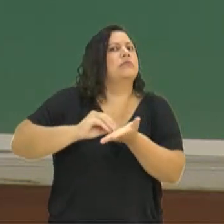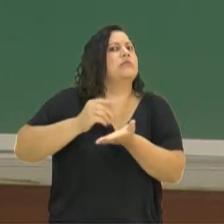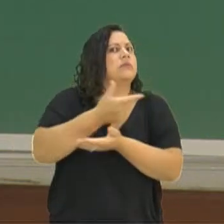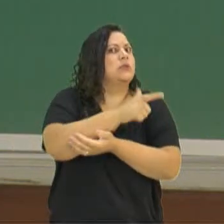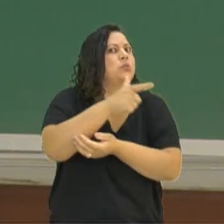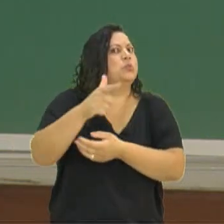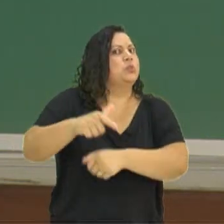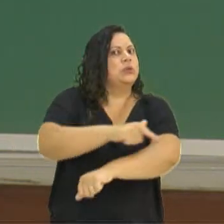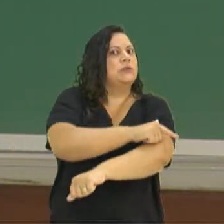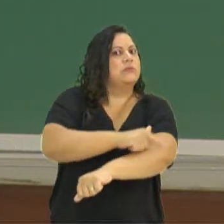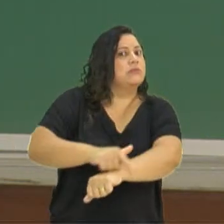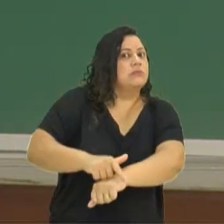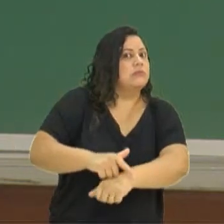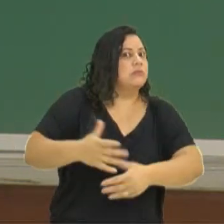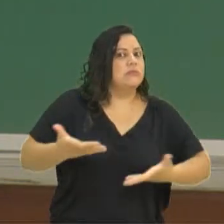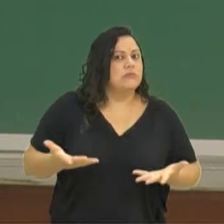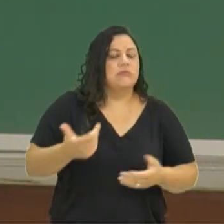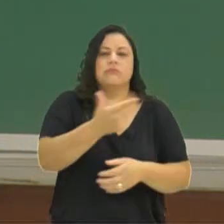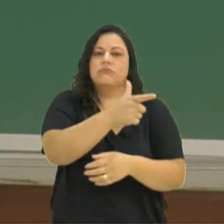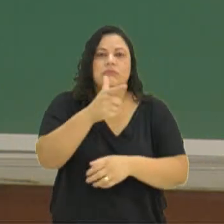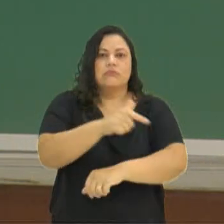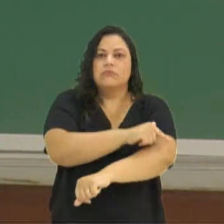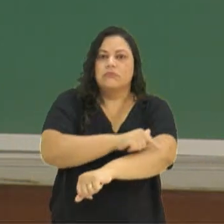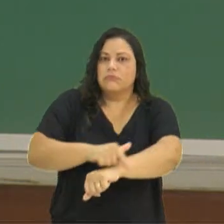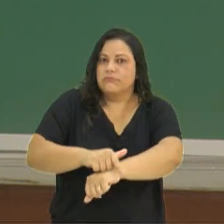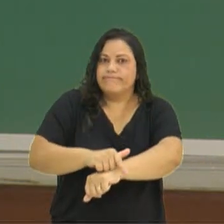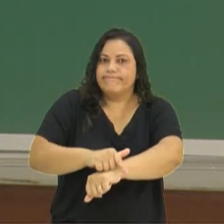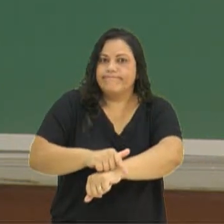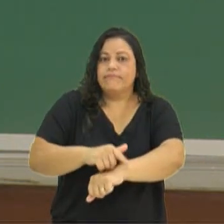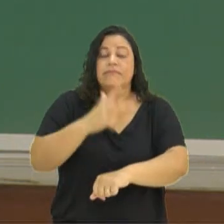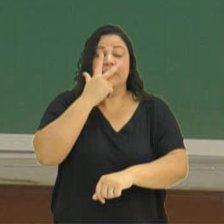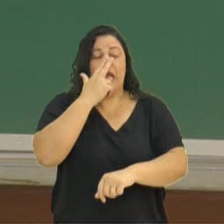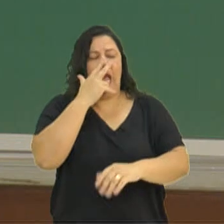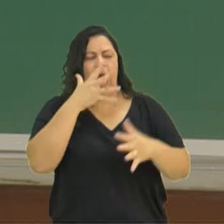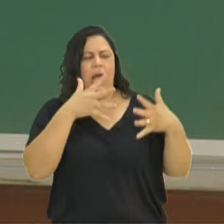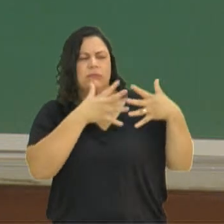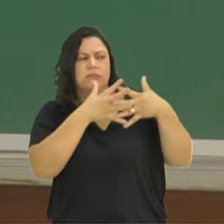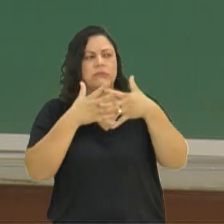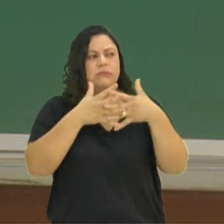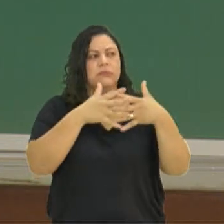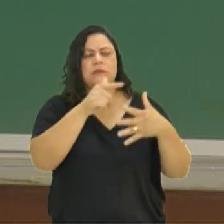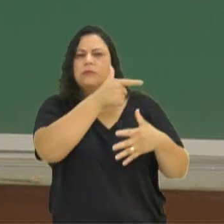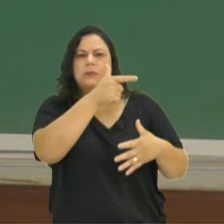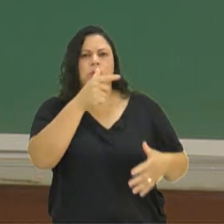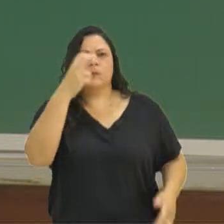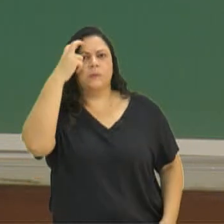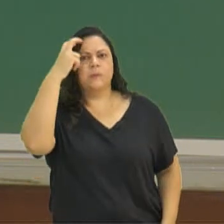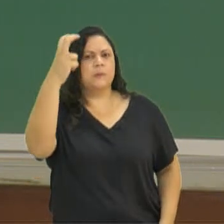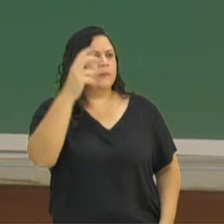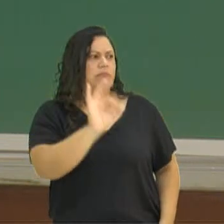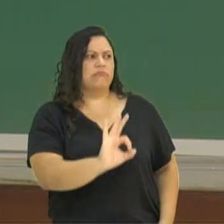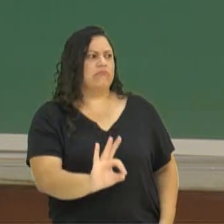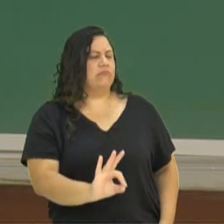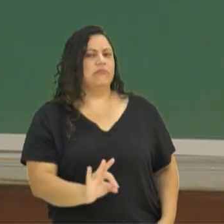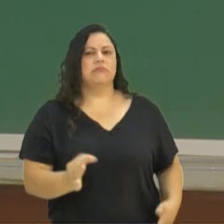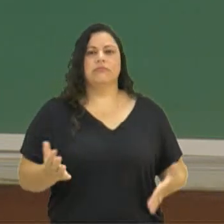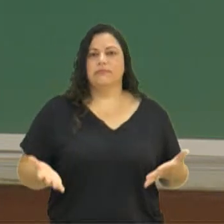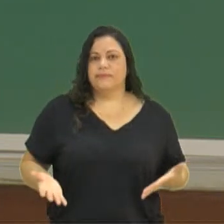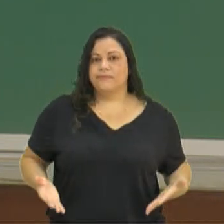de inteligência, achavam que ela não era uma pessoa inteligente. Então, vocês perceberam que nesse